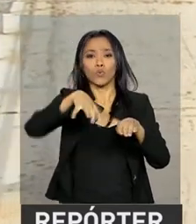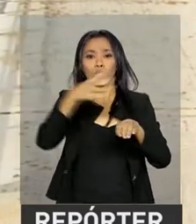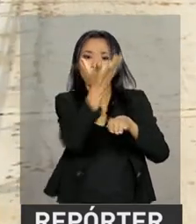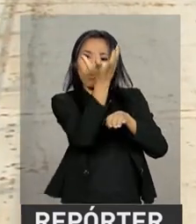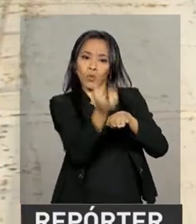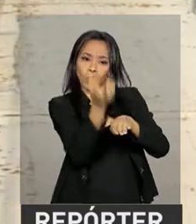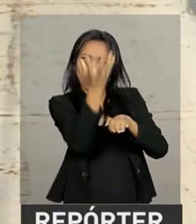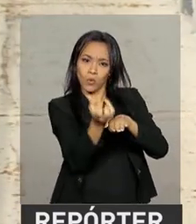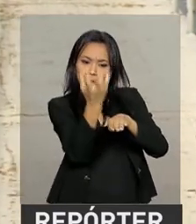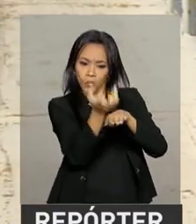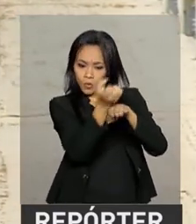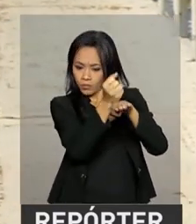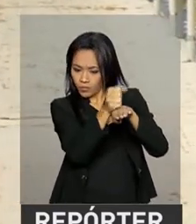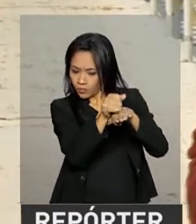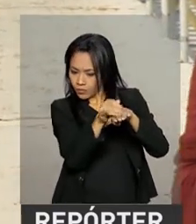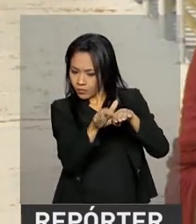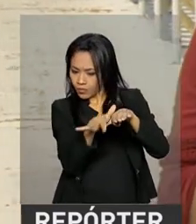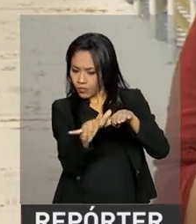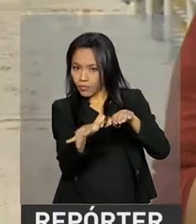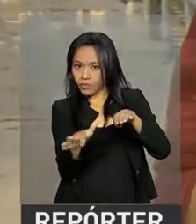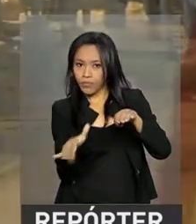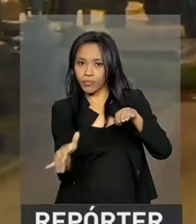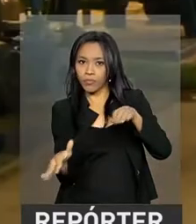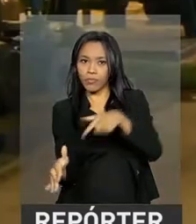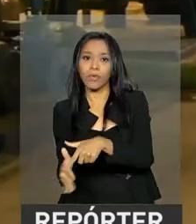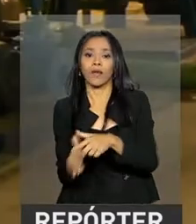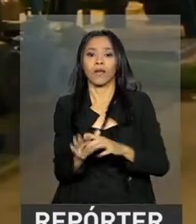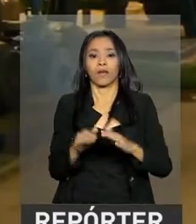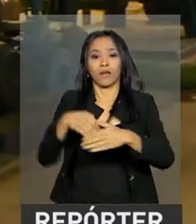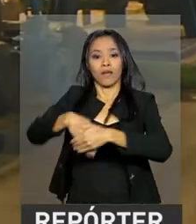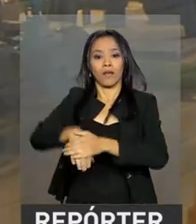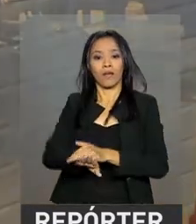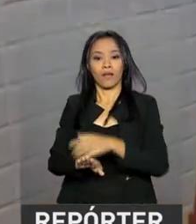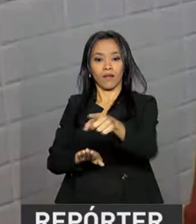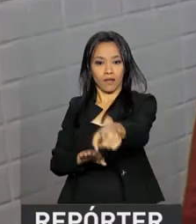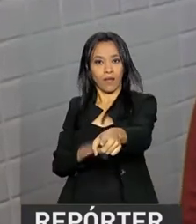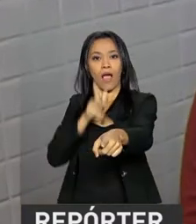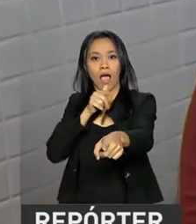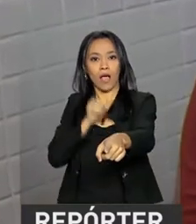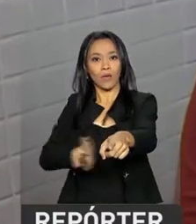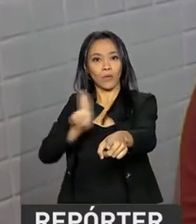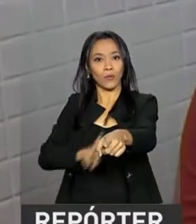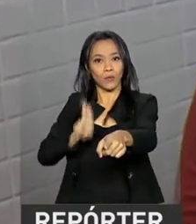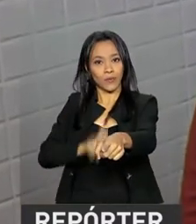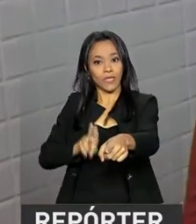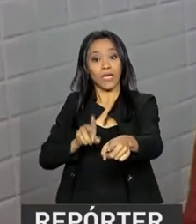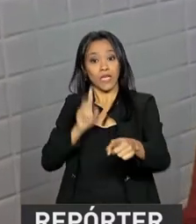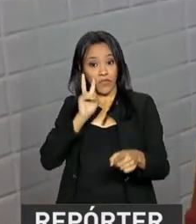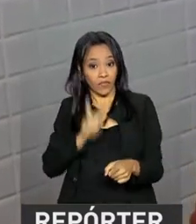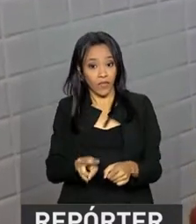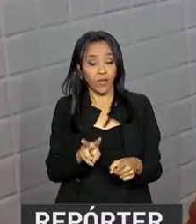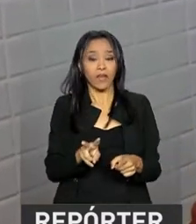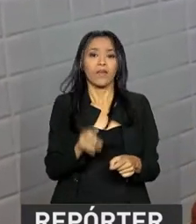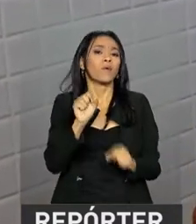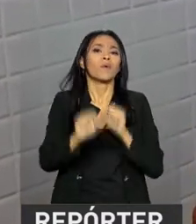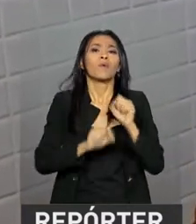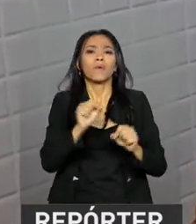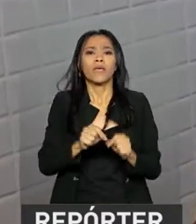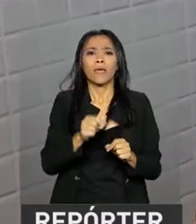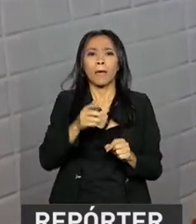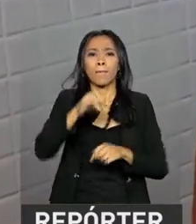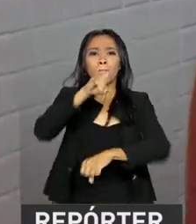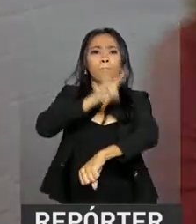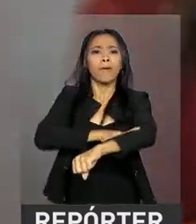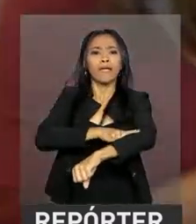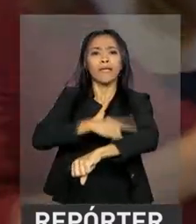Essas águas vão parar no reservatório de reuso que fica lá no subsolo. E o resultado final a gente vê aqui, nas descargas dos